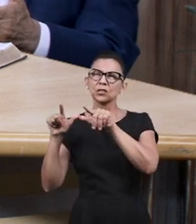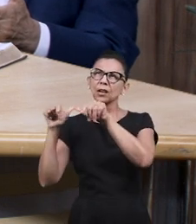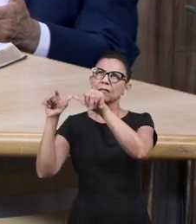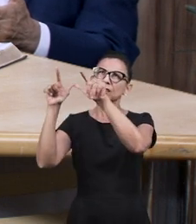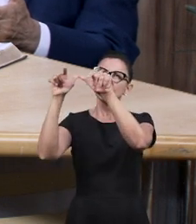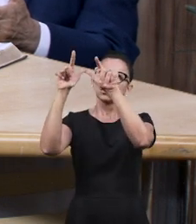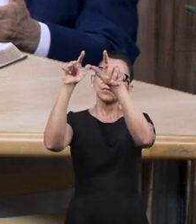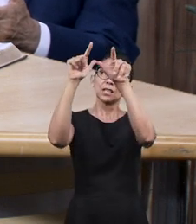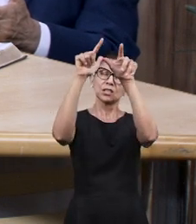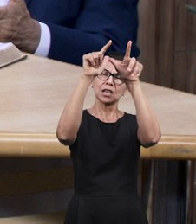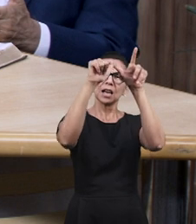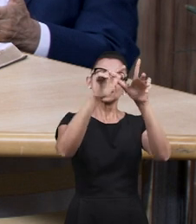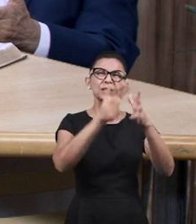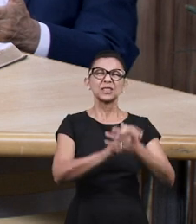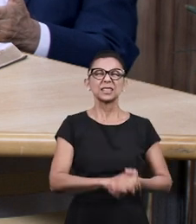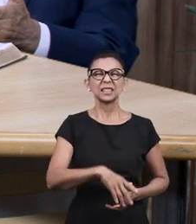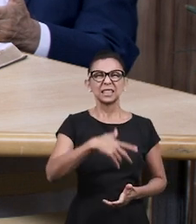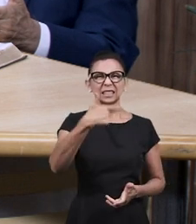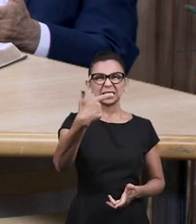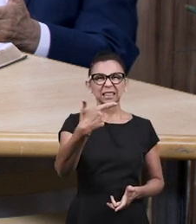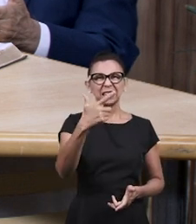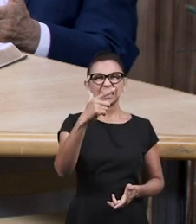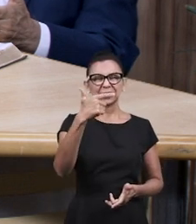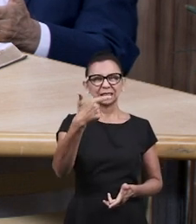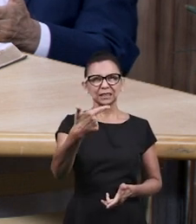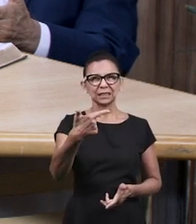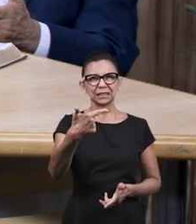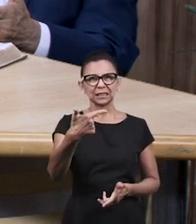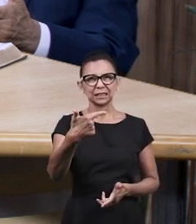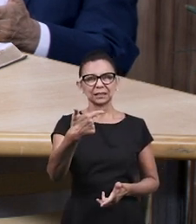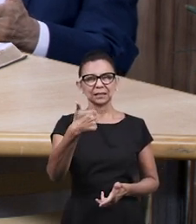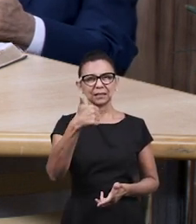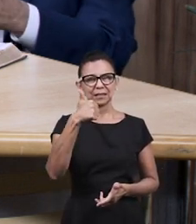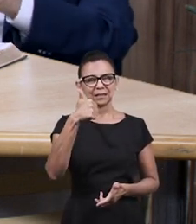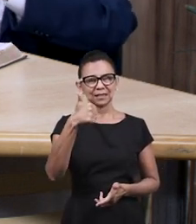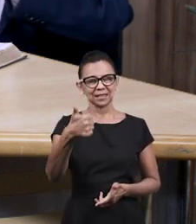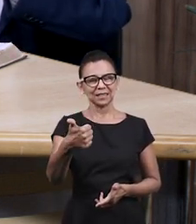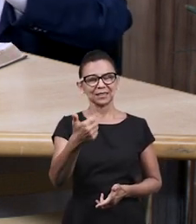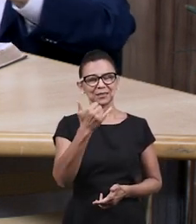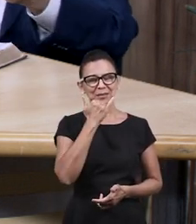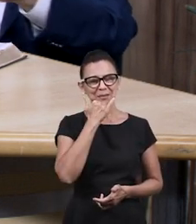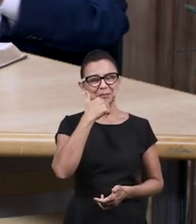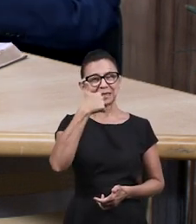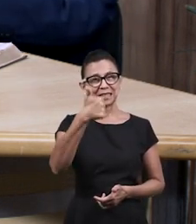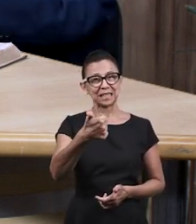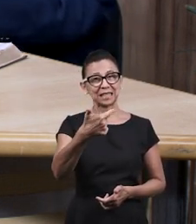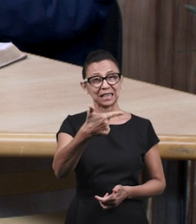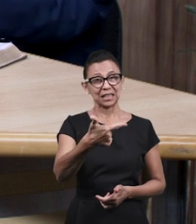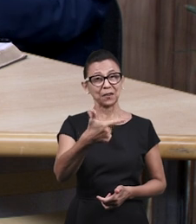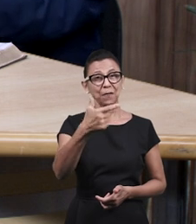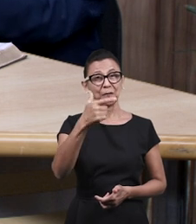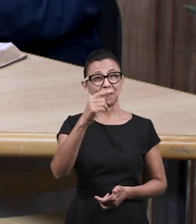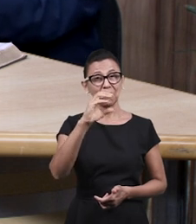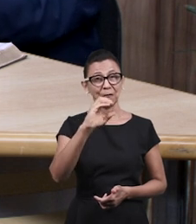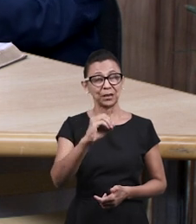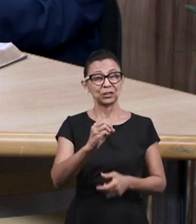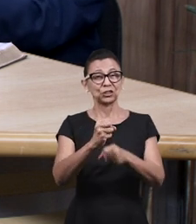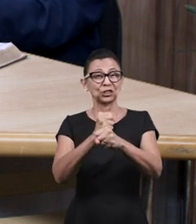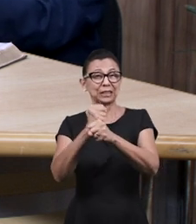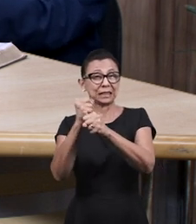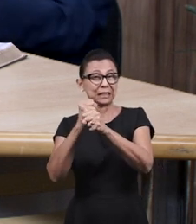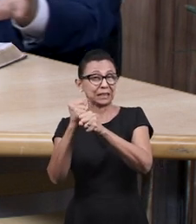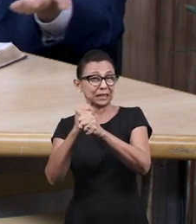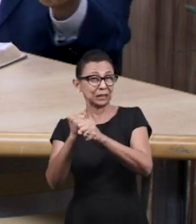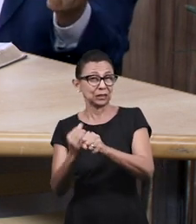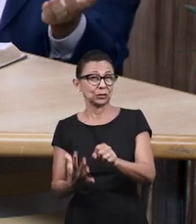toda, 120 anos na velocidade da luz. Então, não tem nem como